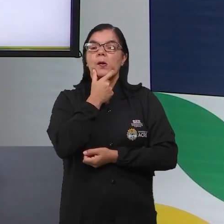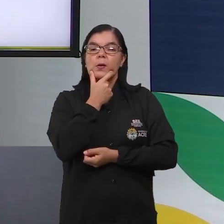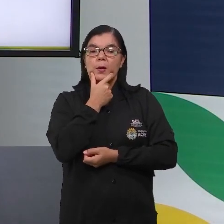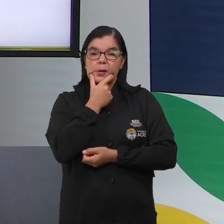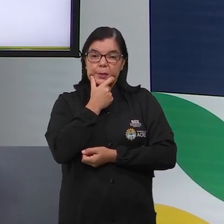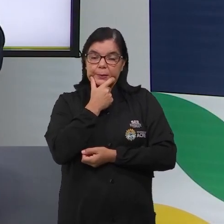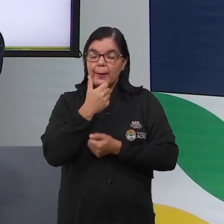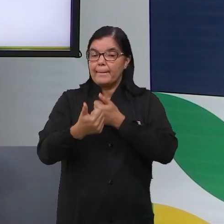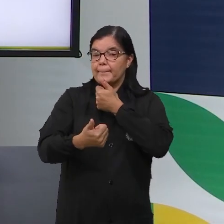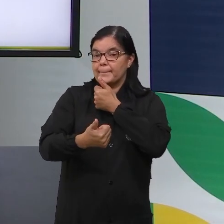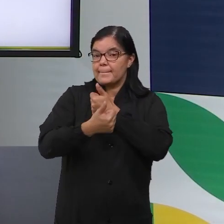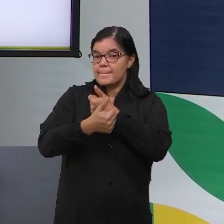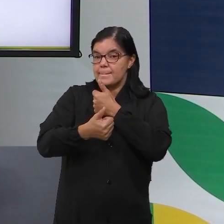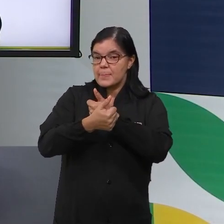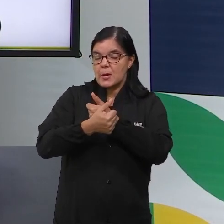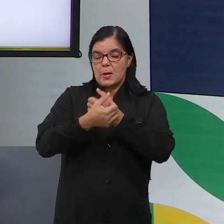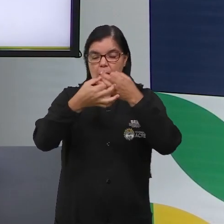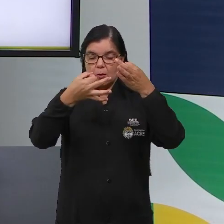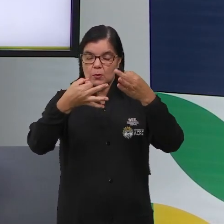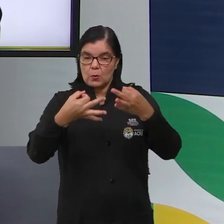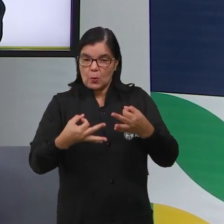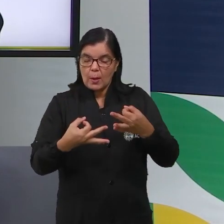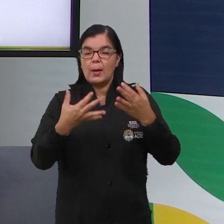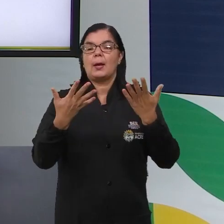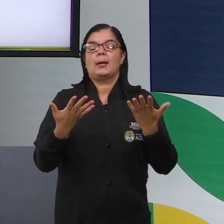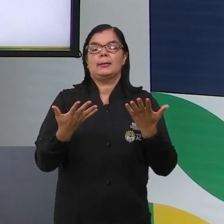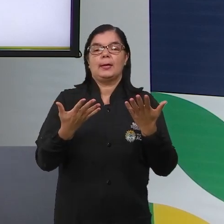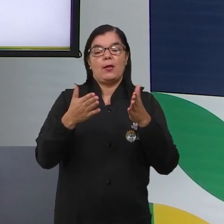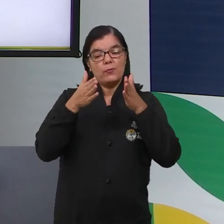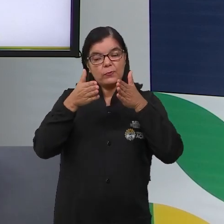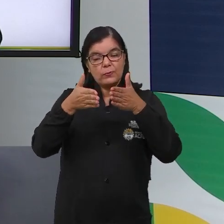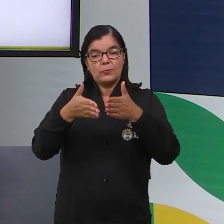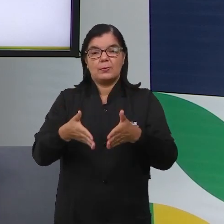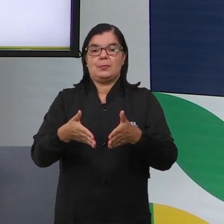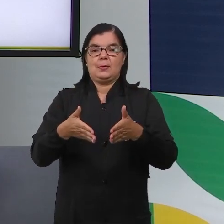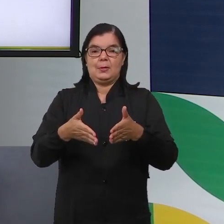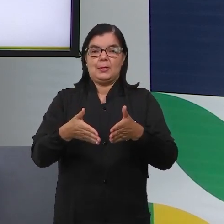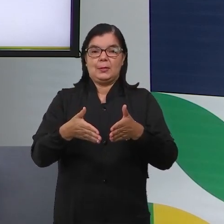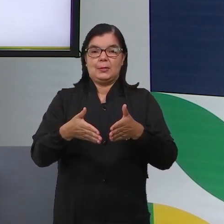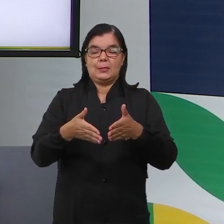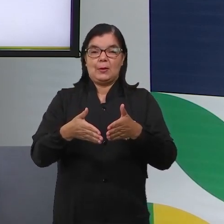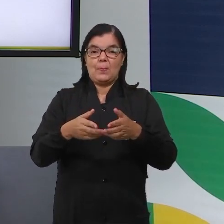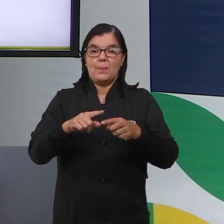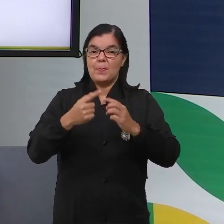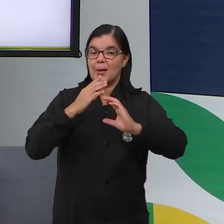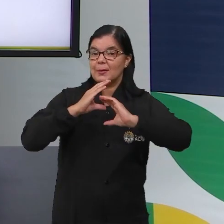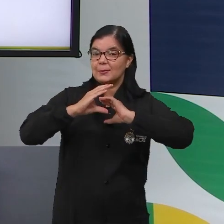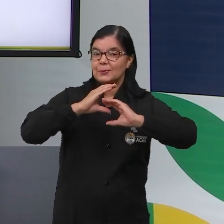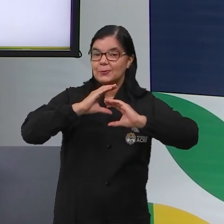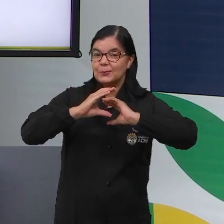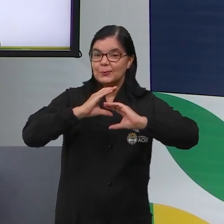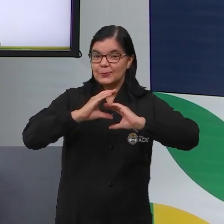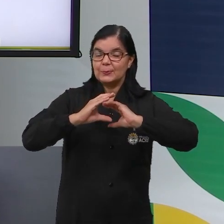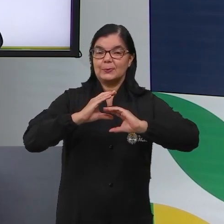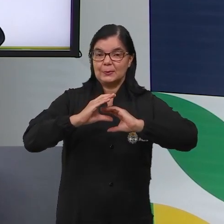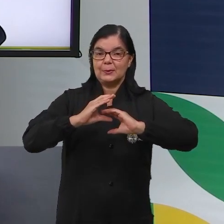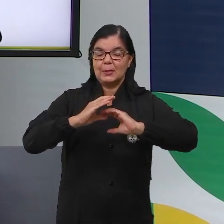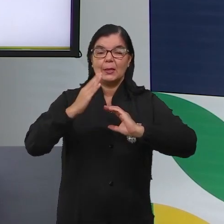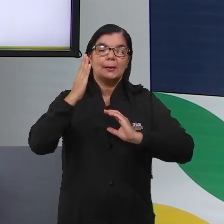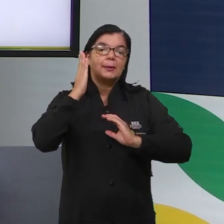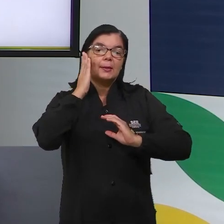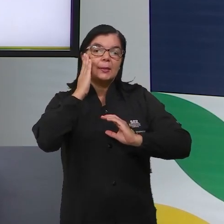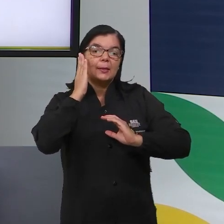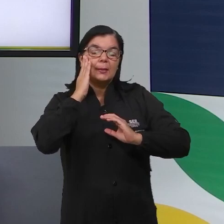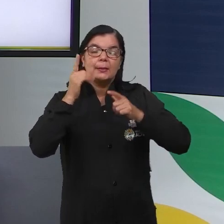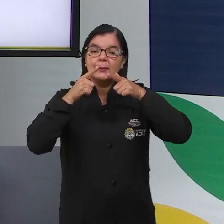está próximo, ajustado, adequado, direcionado para uma parte mais de comunicação,